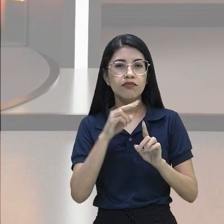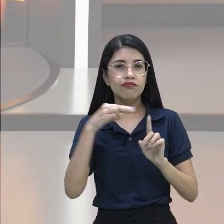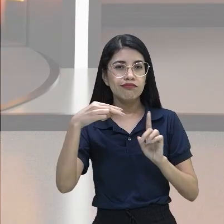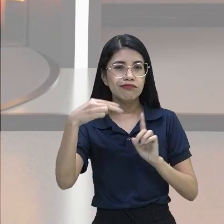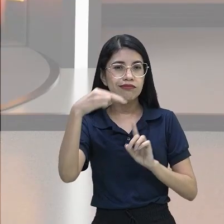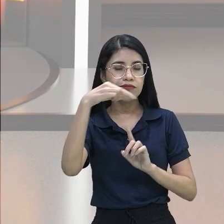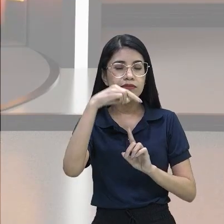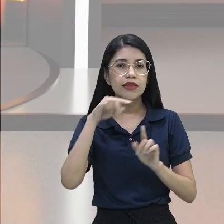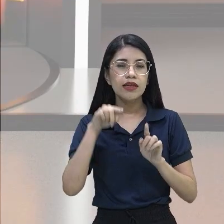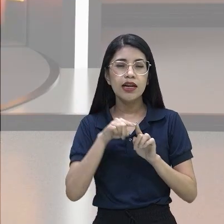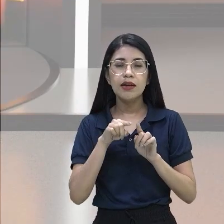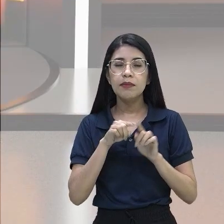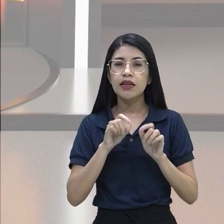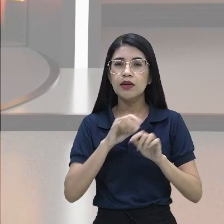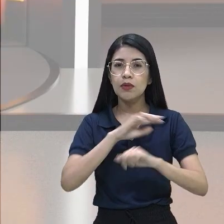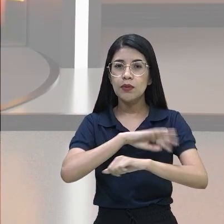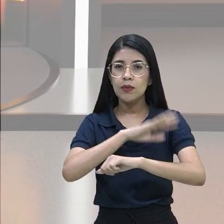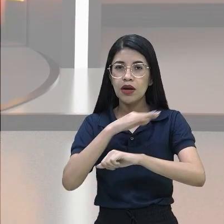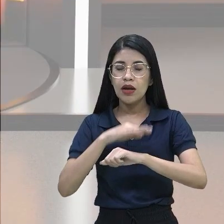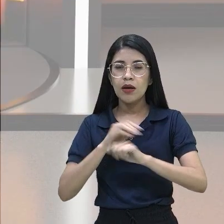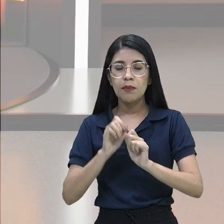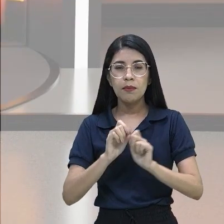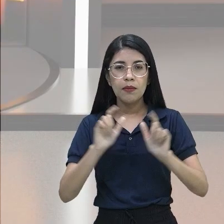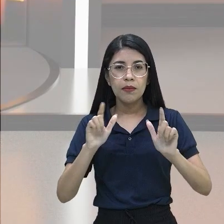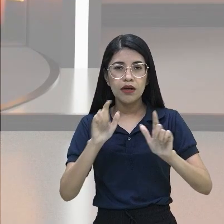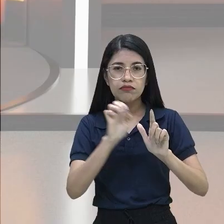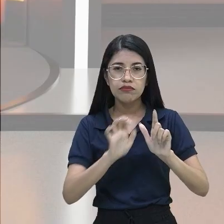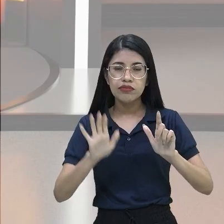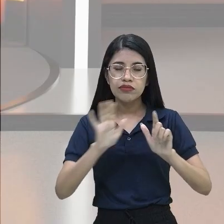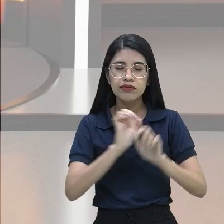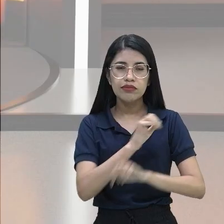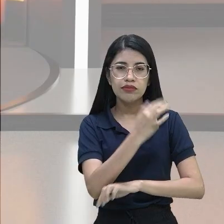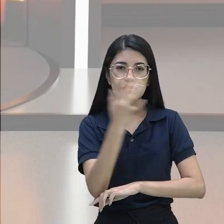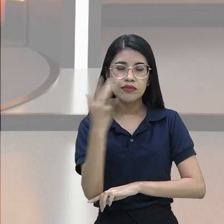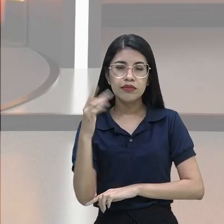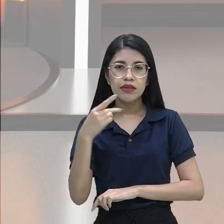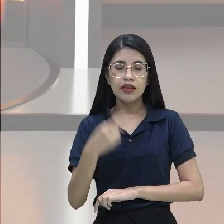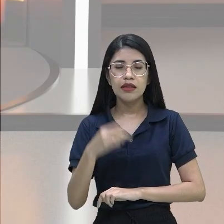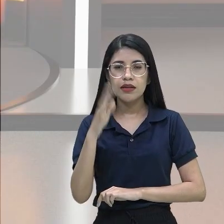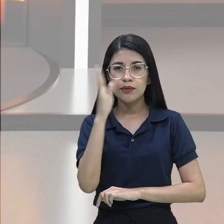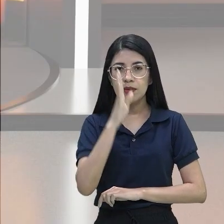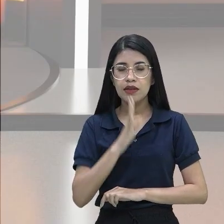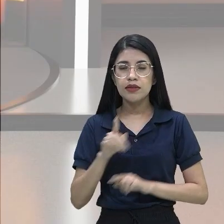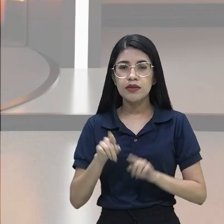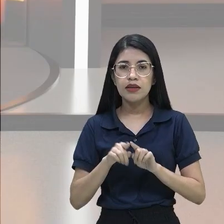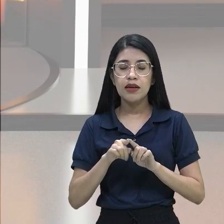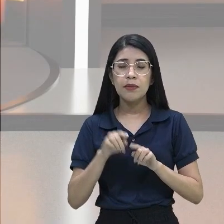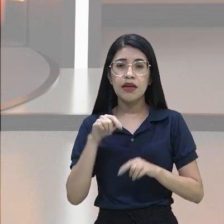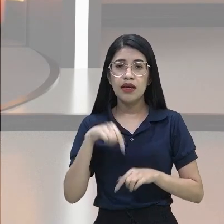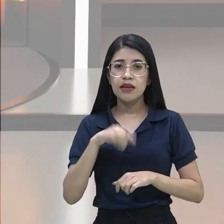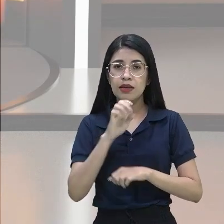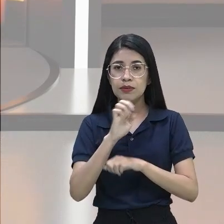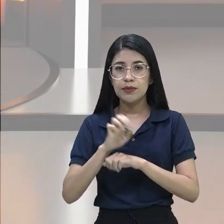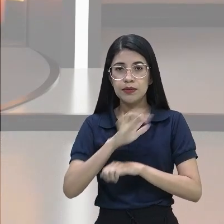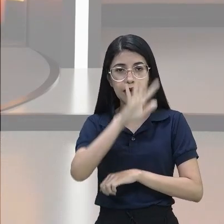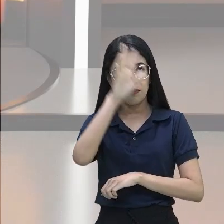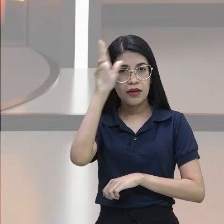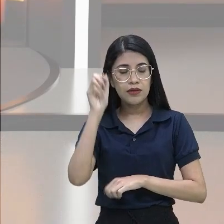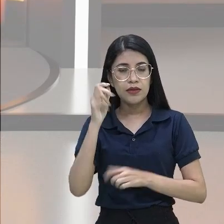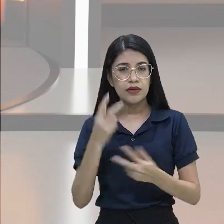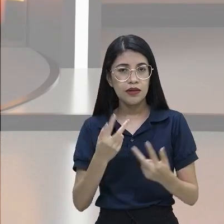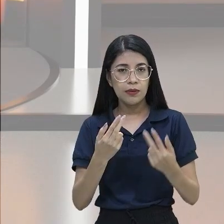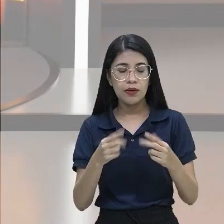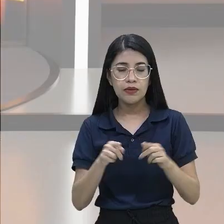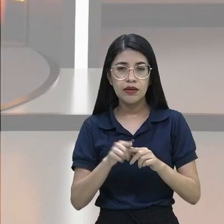acaba dando para a gente, né, as diferentes paisagens do nosso território brasileiro, e aqui no estado do Amazonas não seria diferente, com o nosso Pico